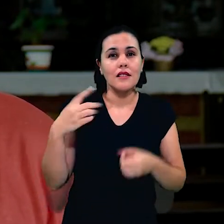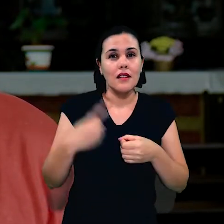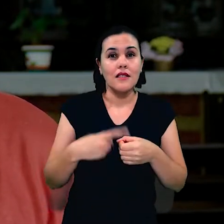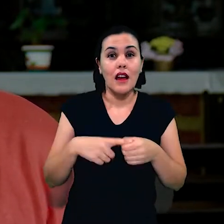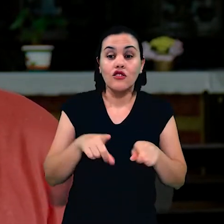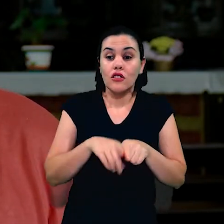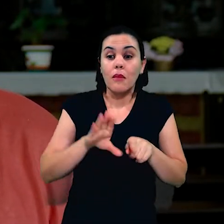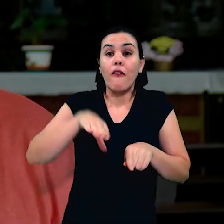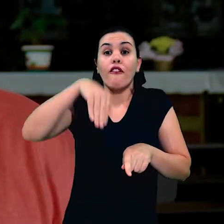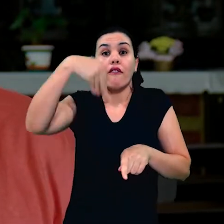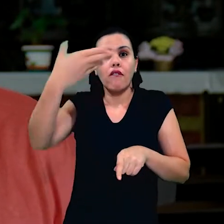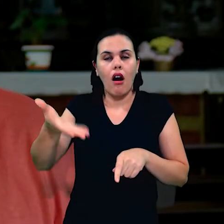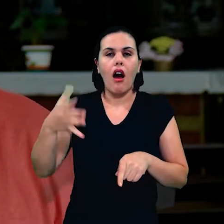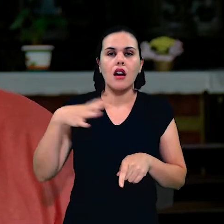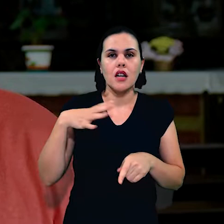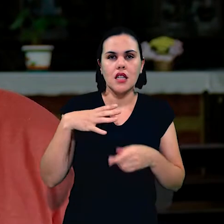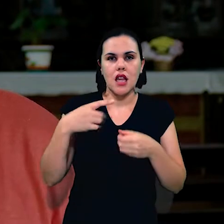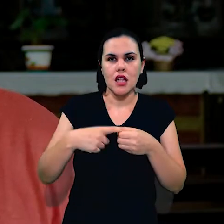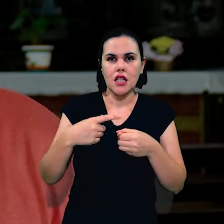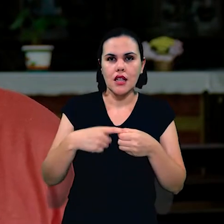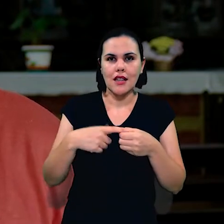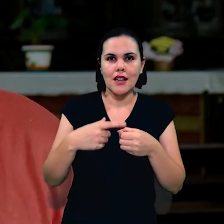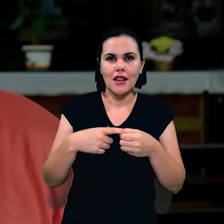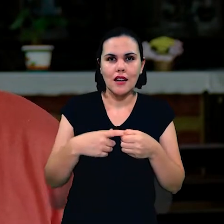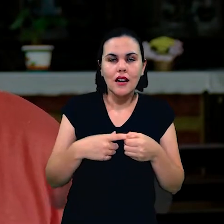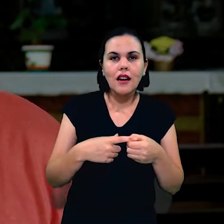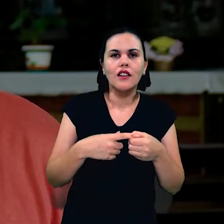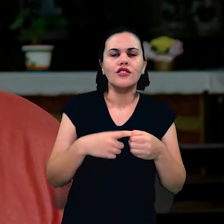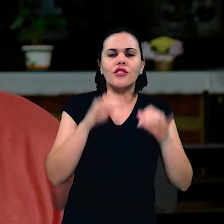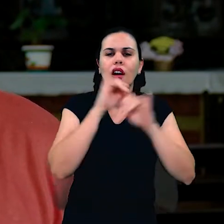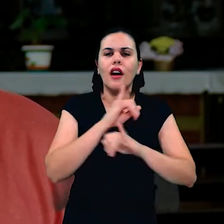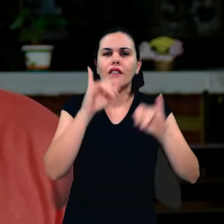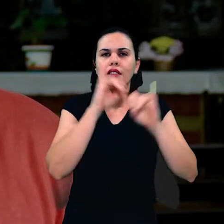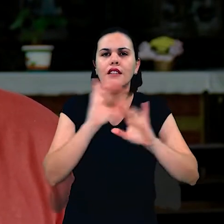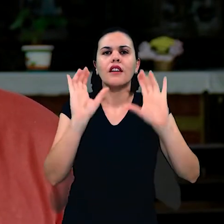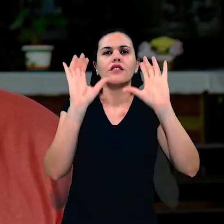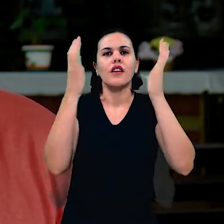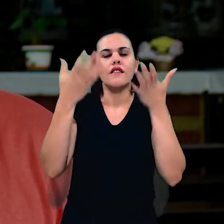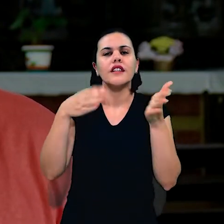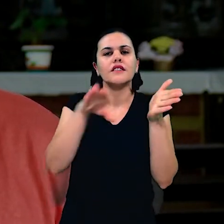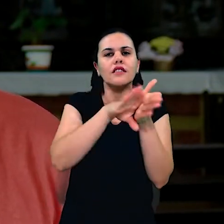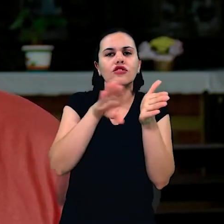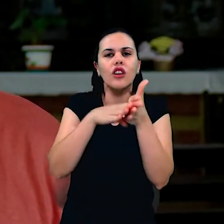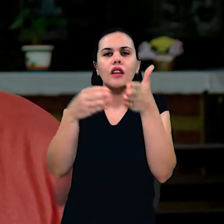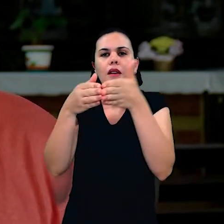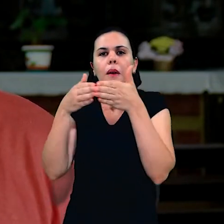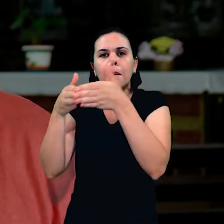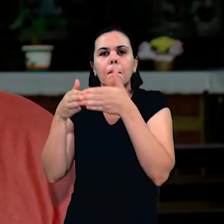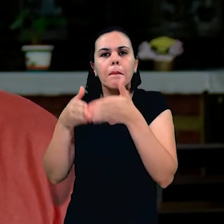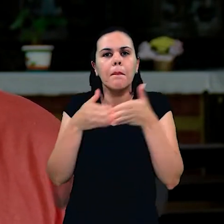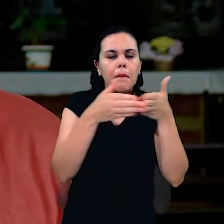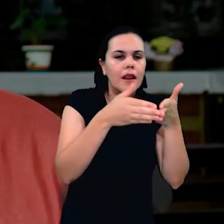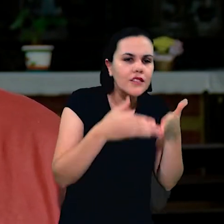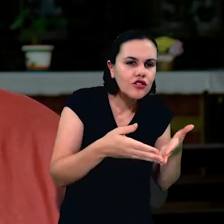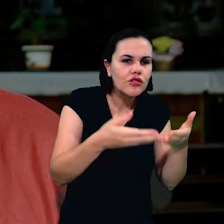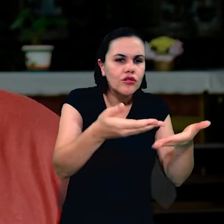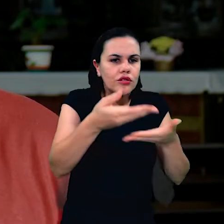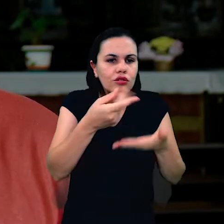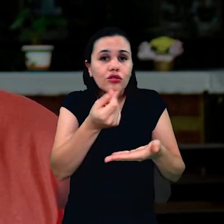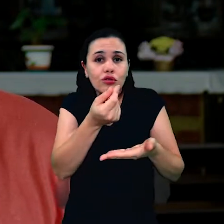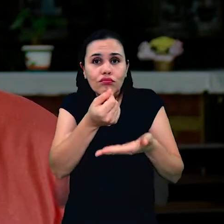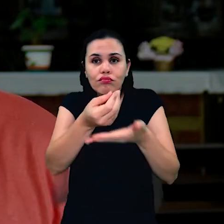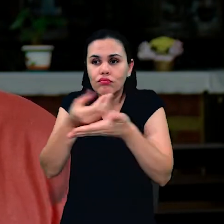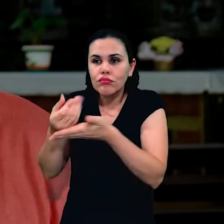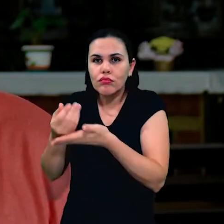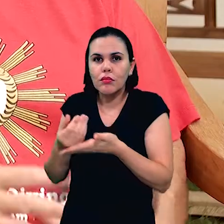da cidade, levando esse anúncio que a festa está chegando, pedindo donativos para ajudar na